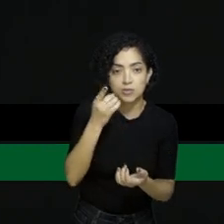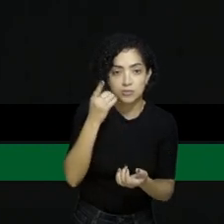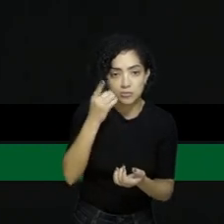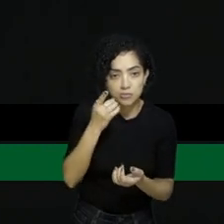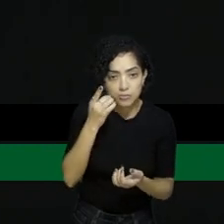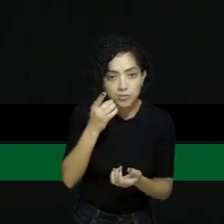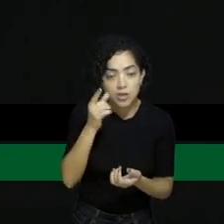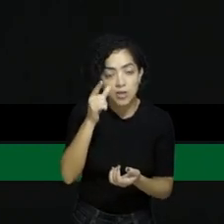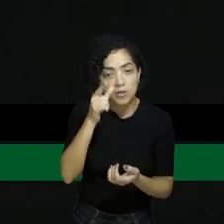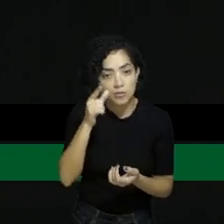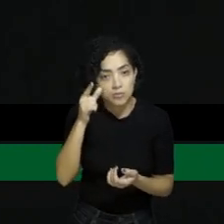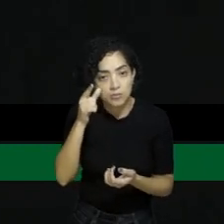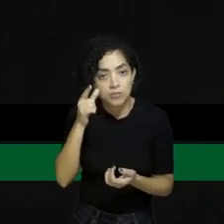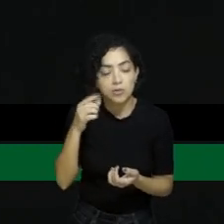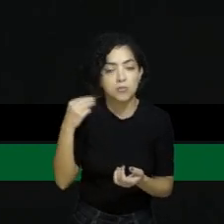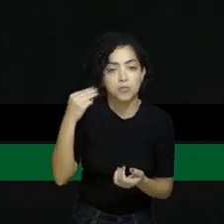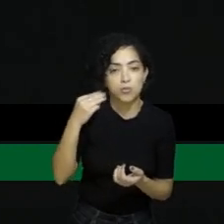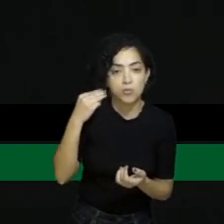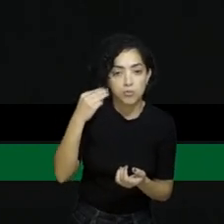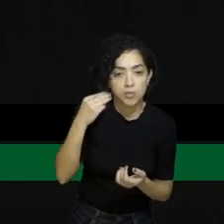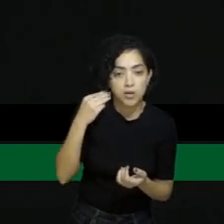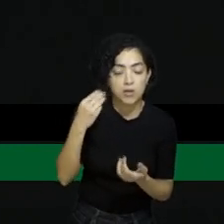Neves, Márcio Machado,